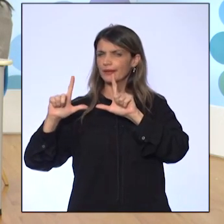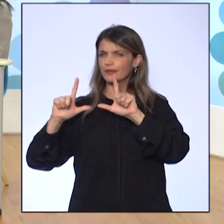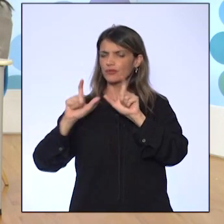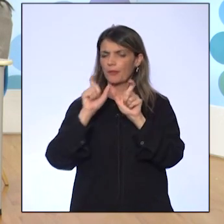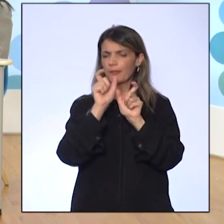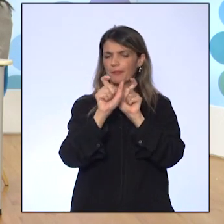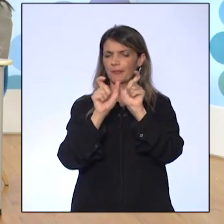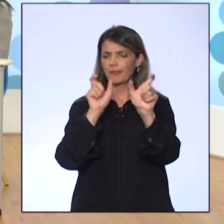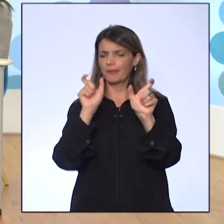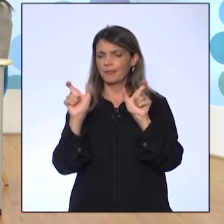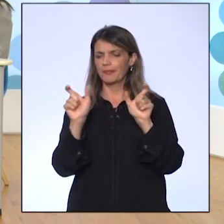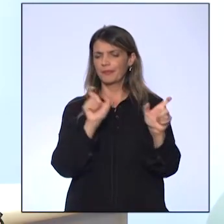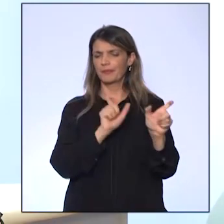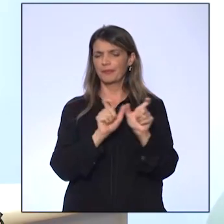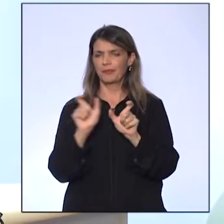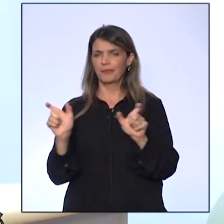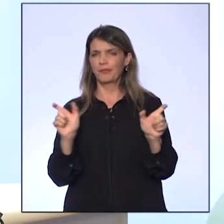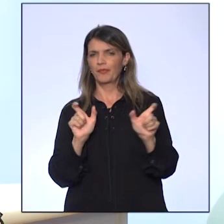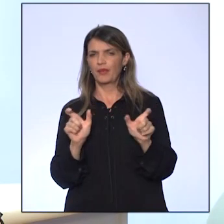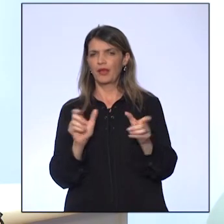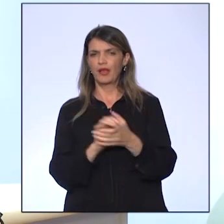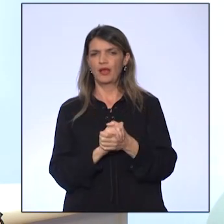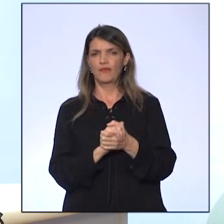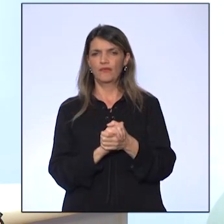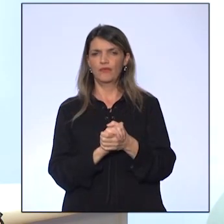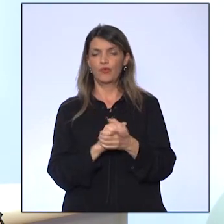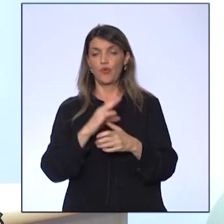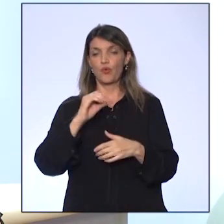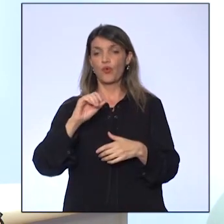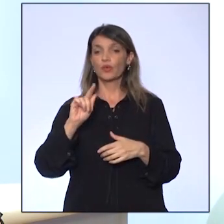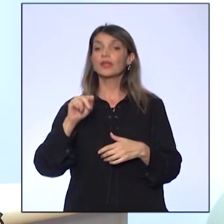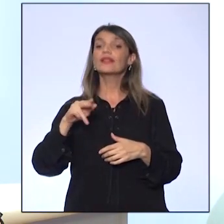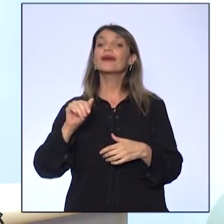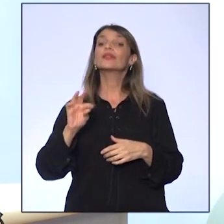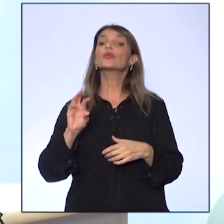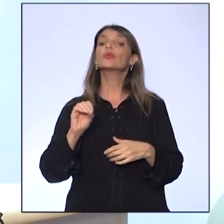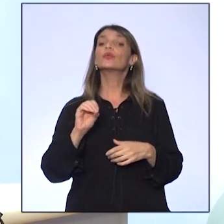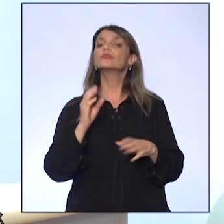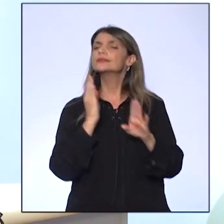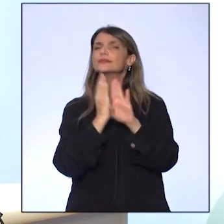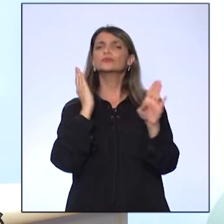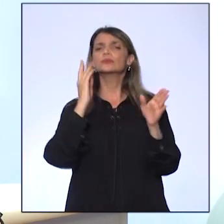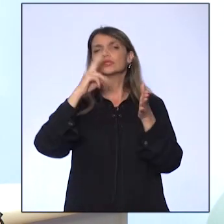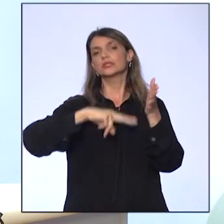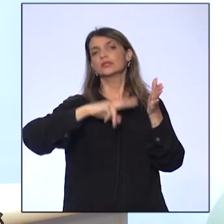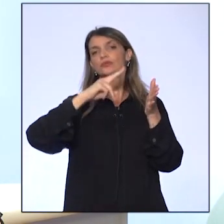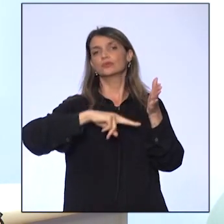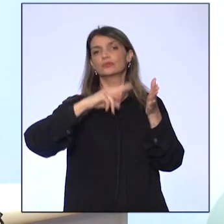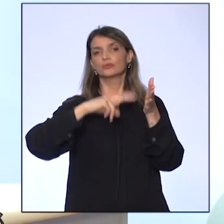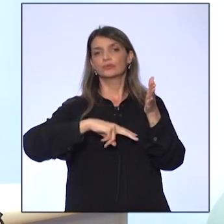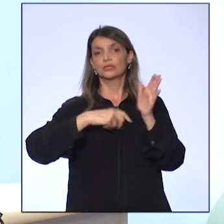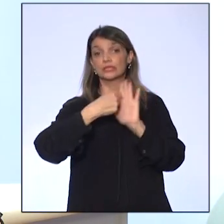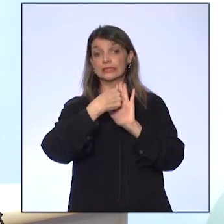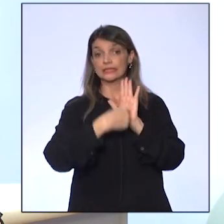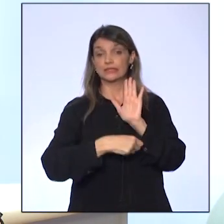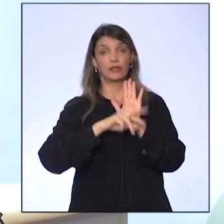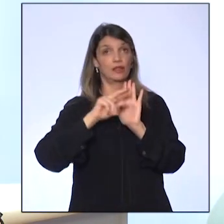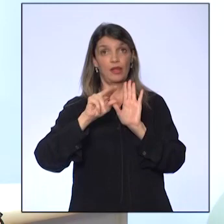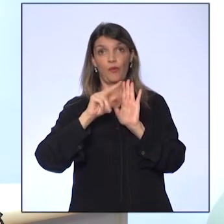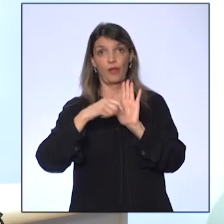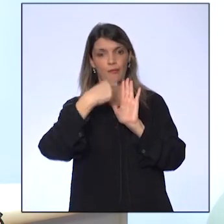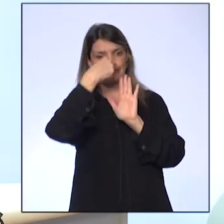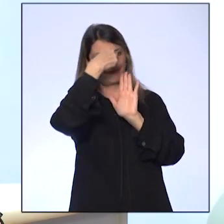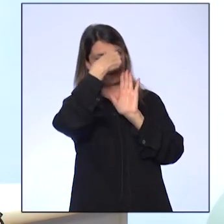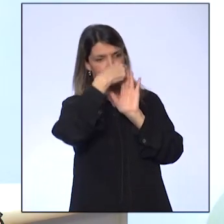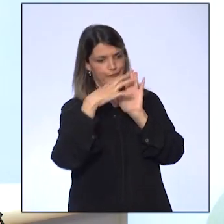né? Fizemos a inferência, olhamos o cognato, para nós descobrirmos a leitura. A leitura de um texto, ela não é feita uma única